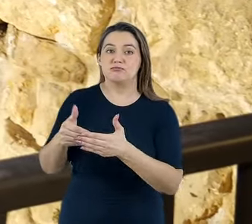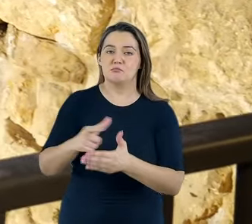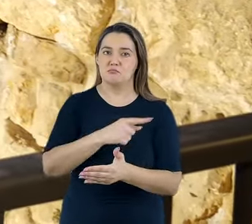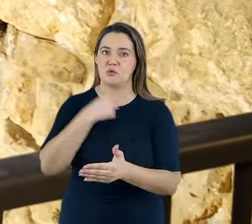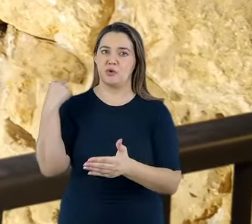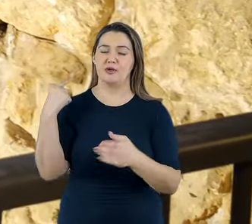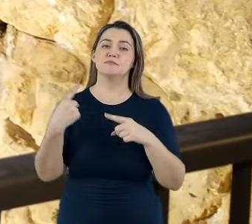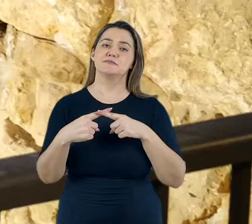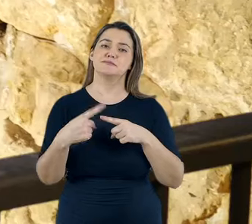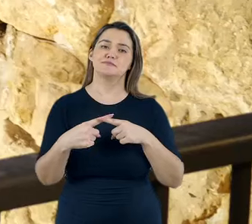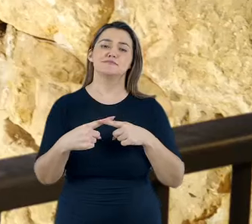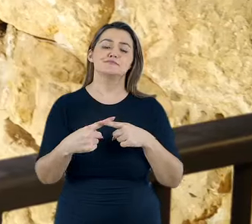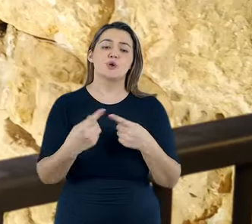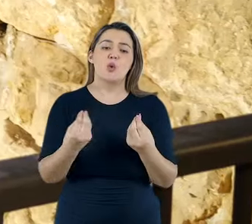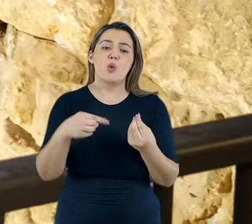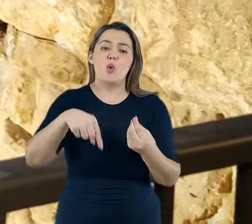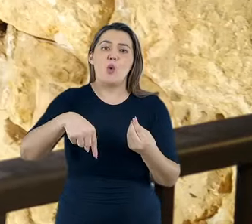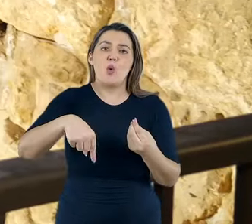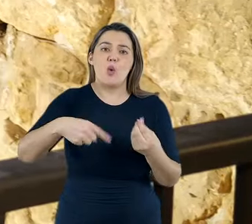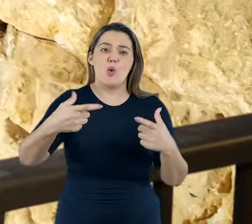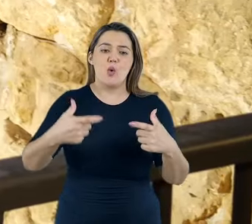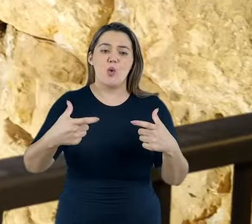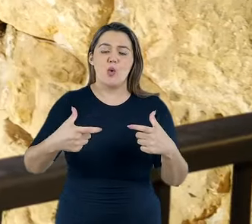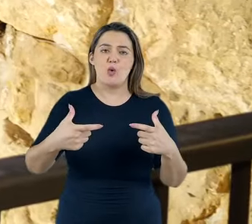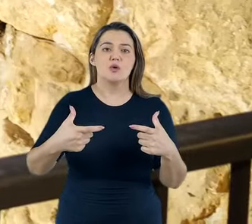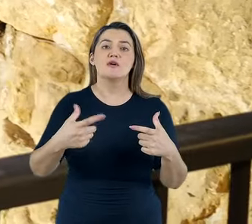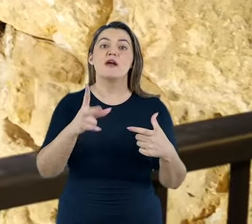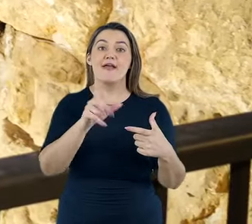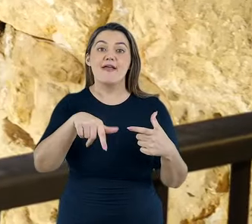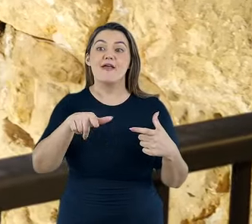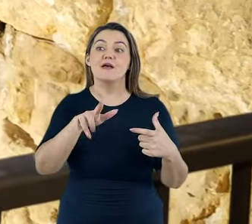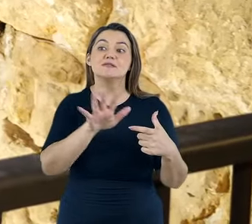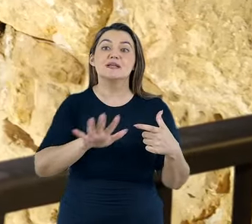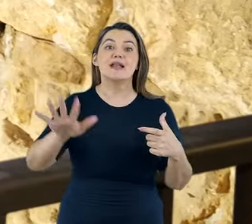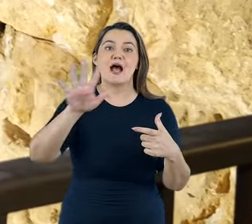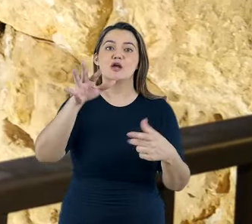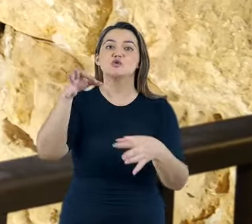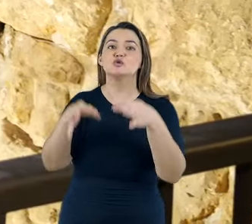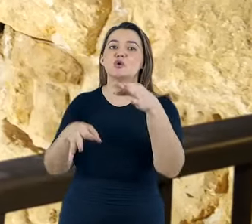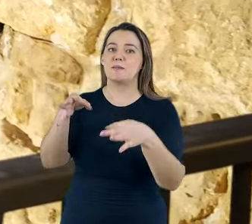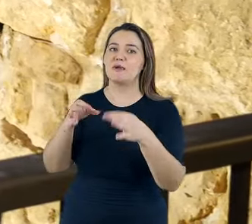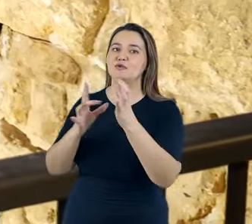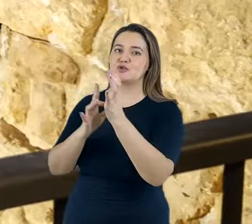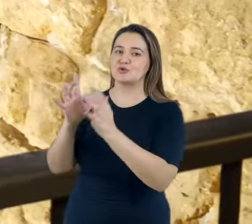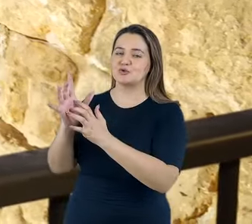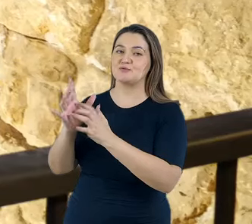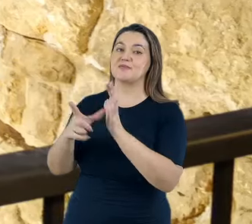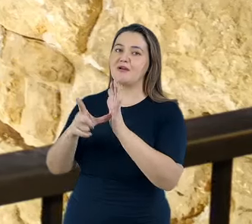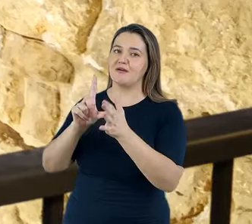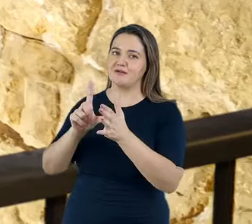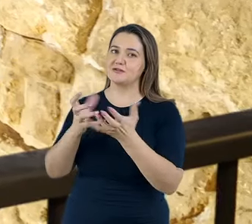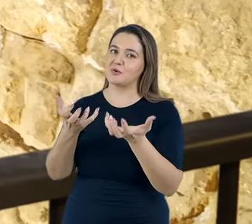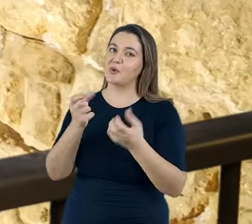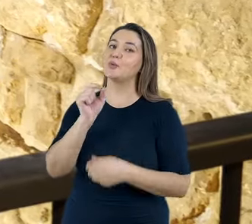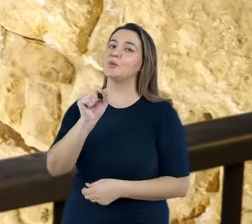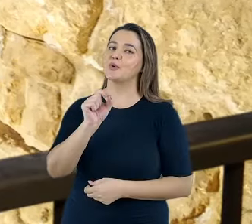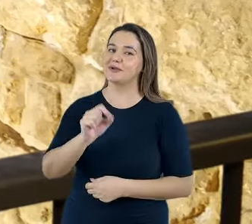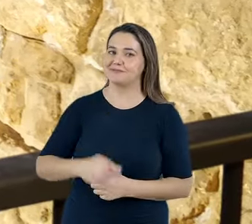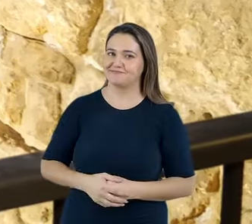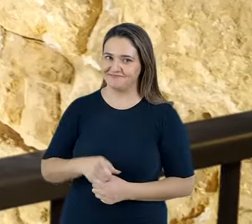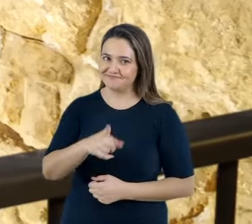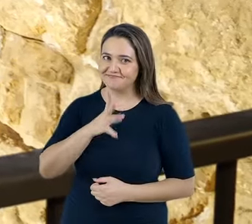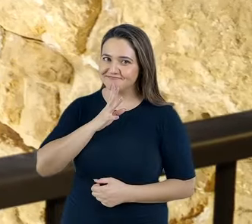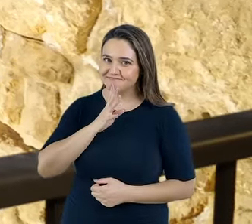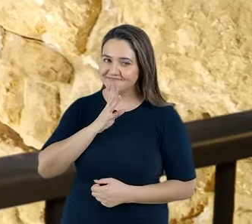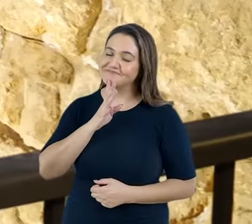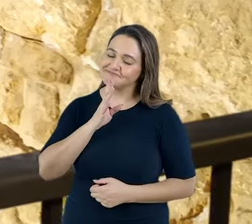e como este lugar onde eu estou seria o cenário do julgamento de Cristo, eu quero apresentar um presente para você. Um presente que